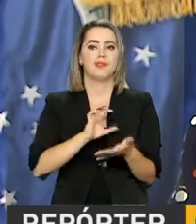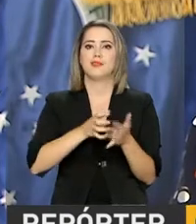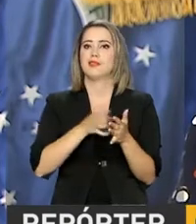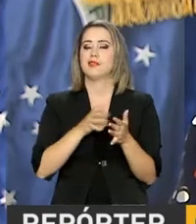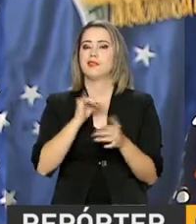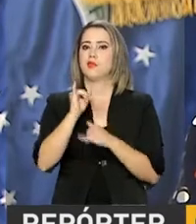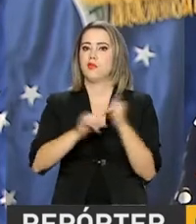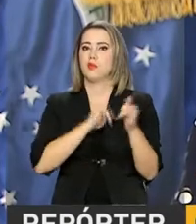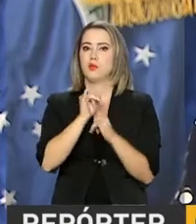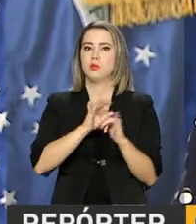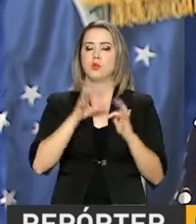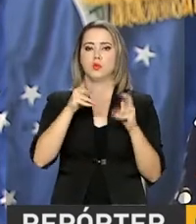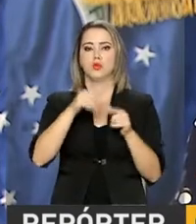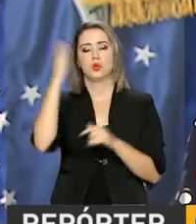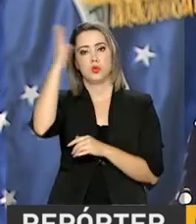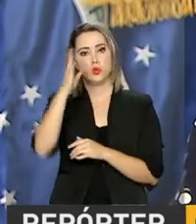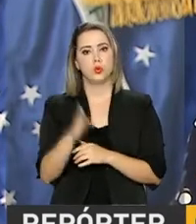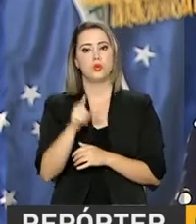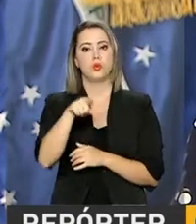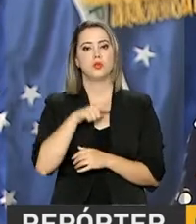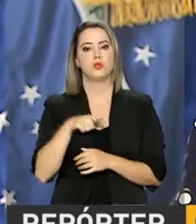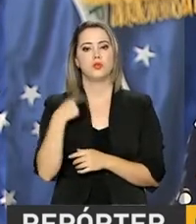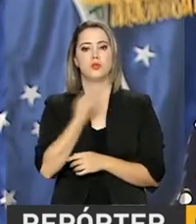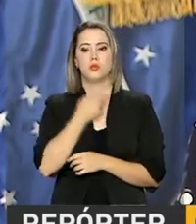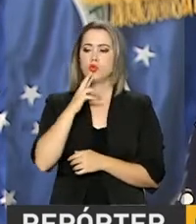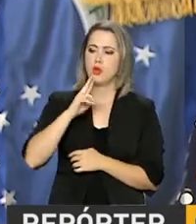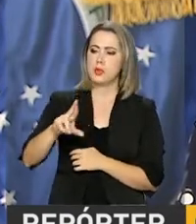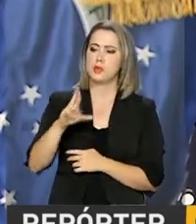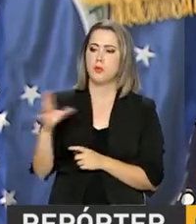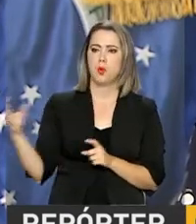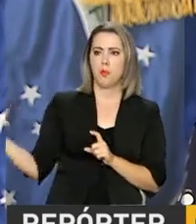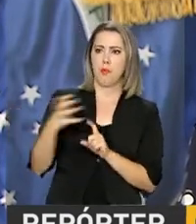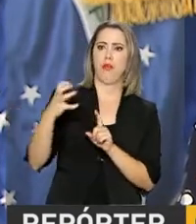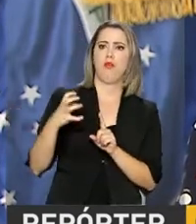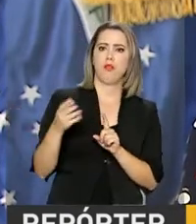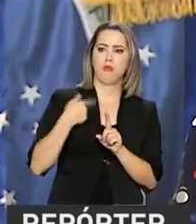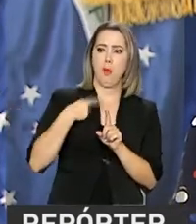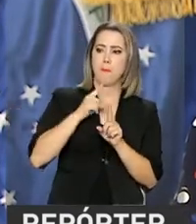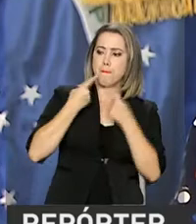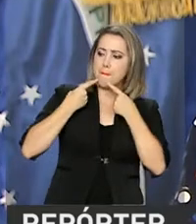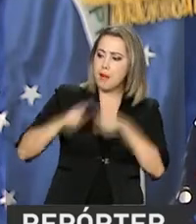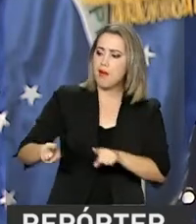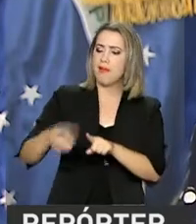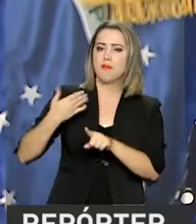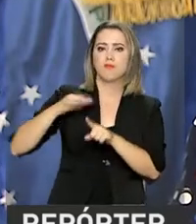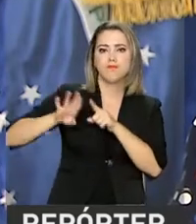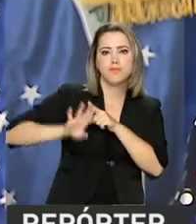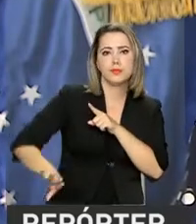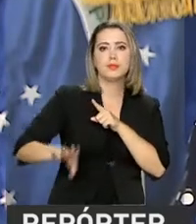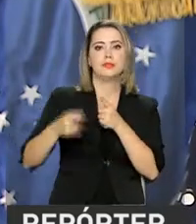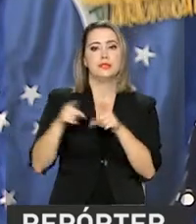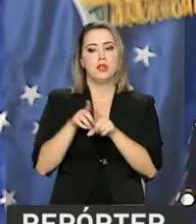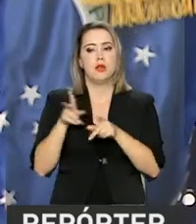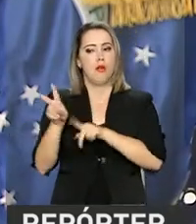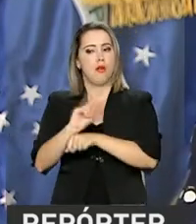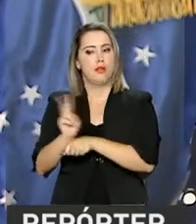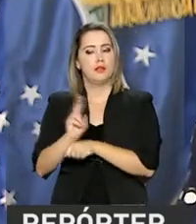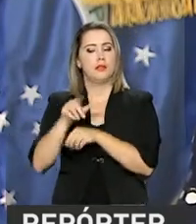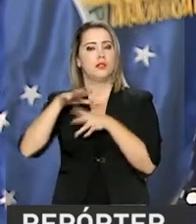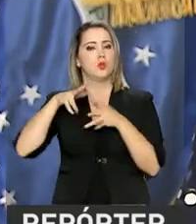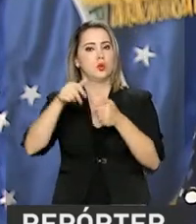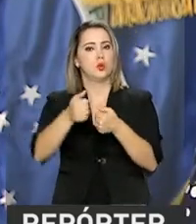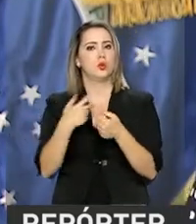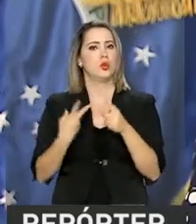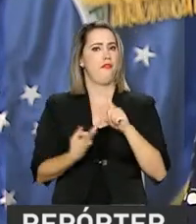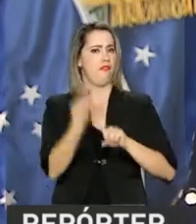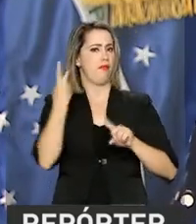nós temos aqui um grupo de resposta attacks que são aqueles grupos formados para obra para monitorar todos os tipos de